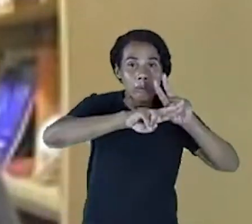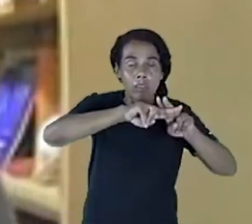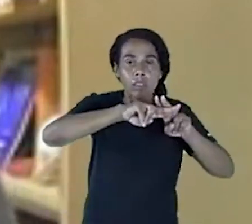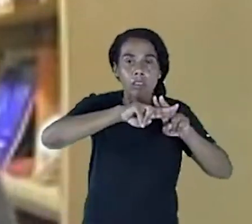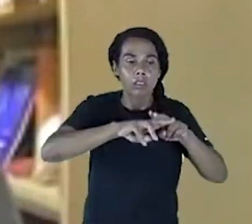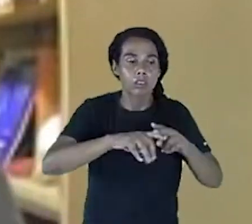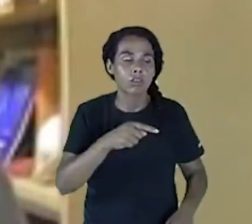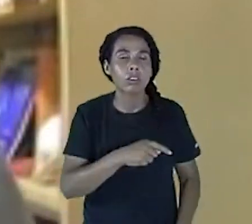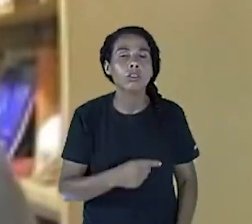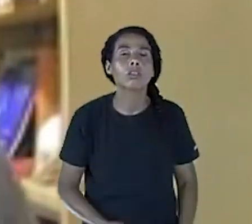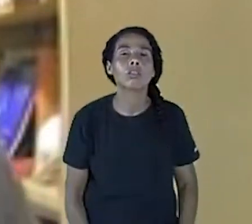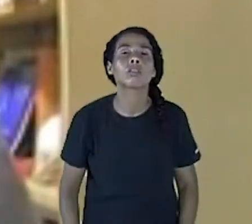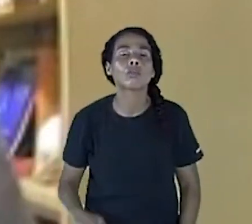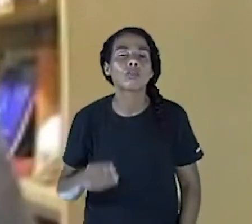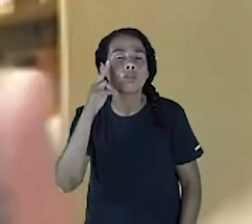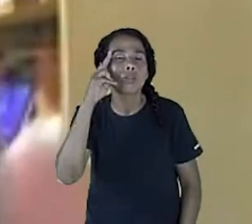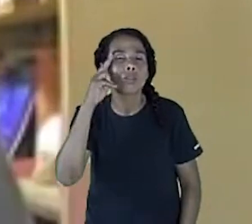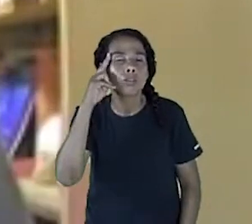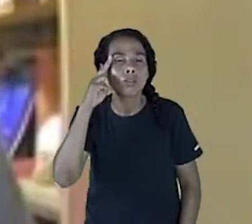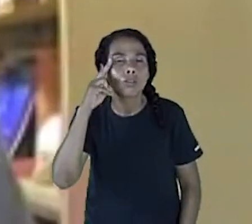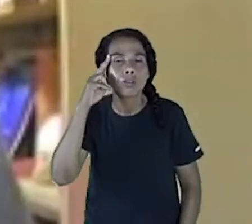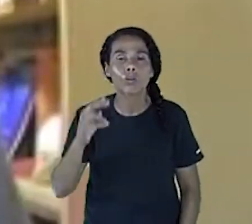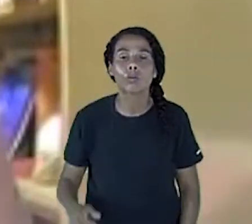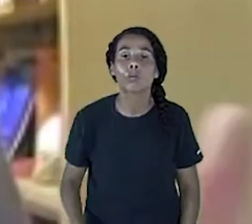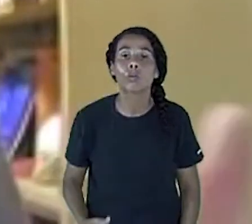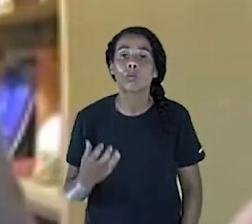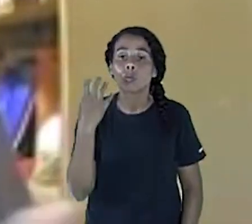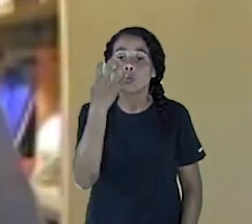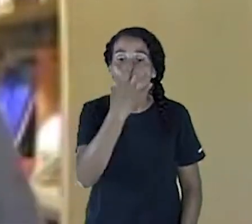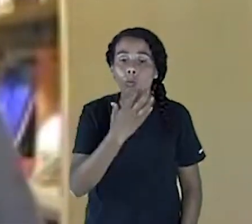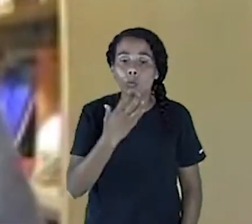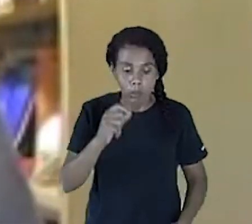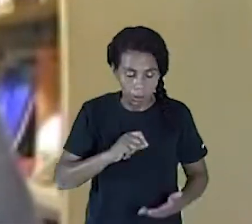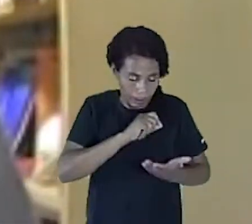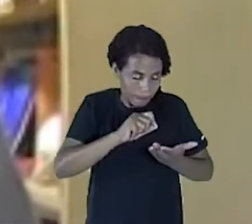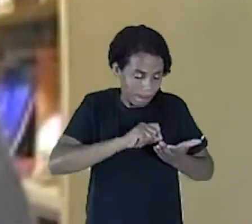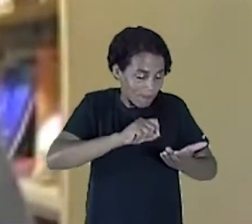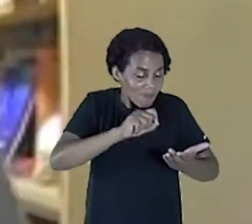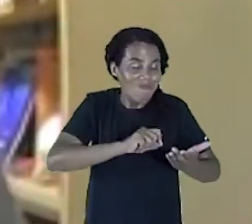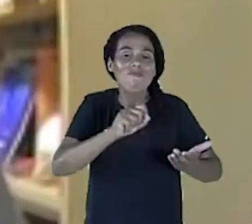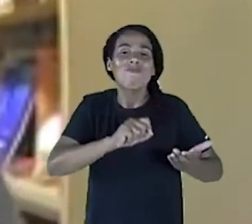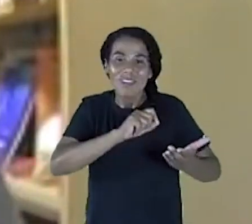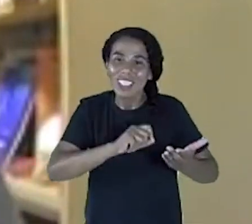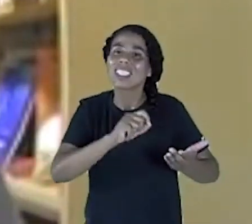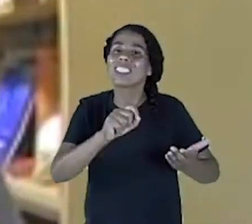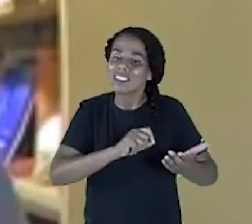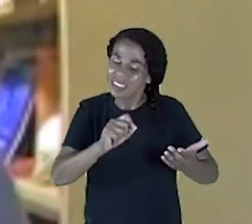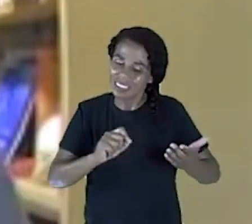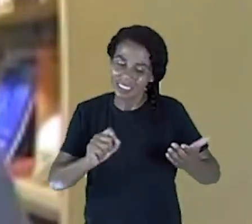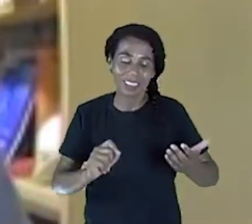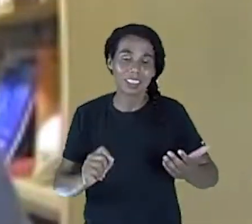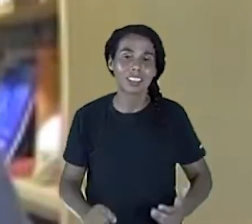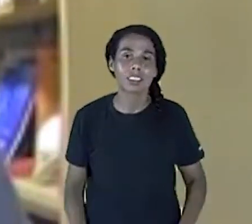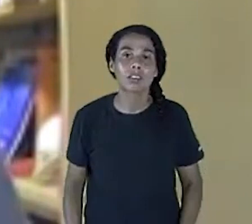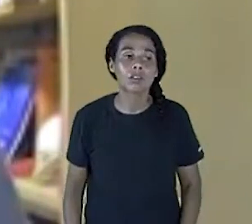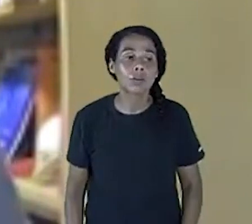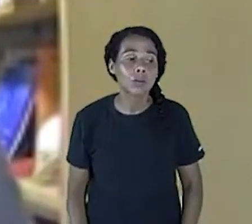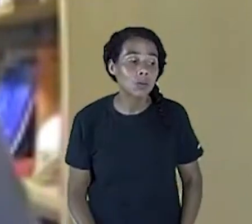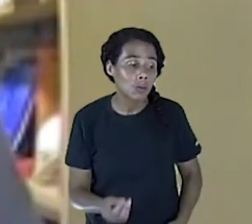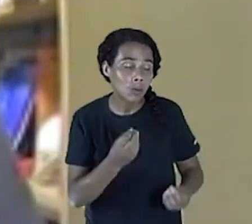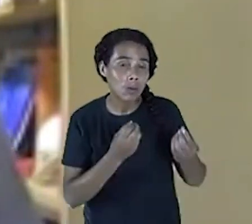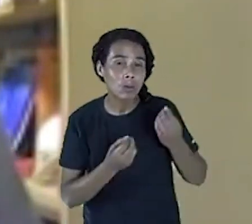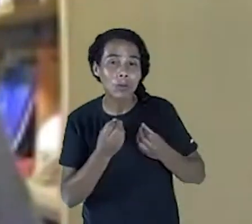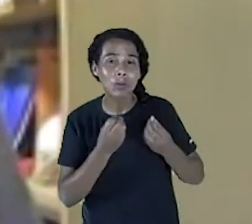né? Como Cérebro Eletrônico, Vitrines, Futurível, que era uma coisa de discussões que ele já